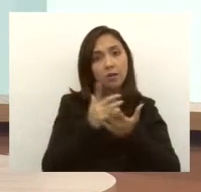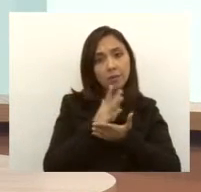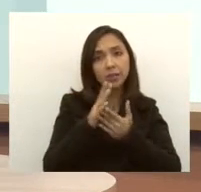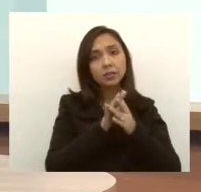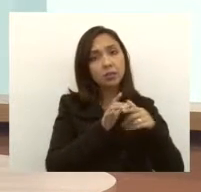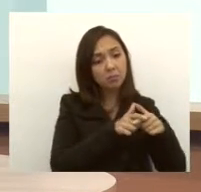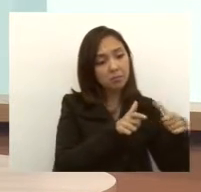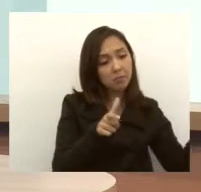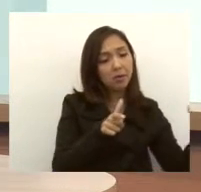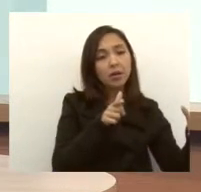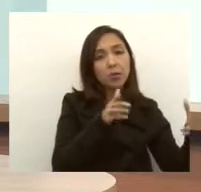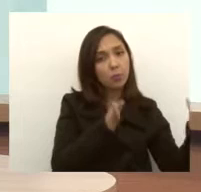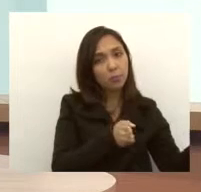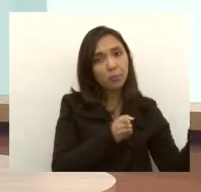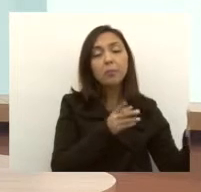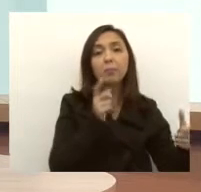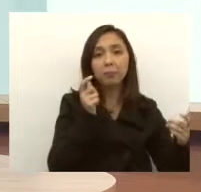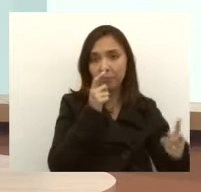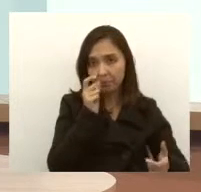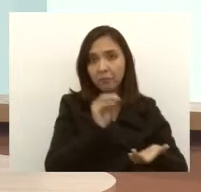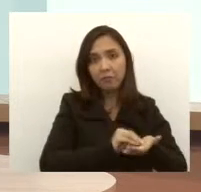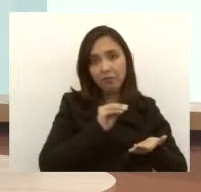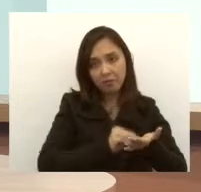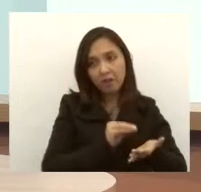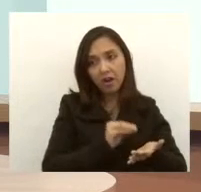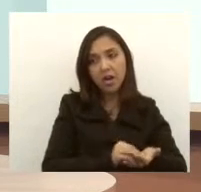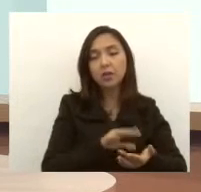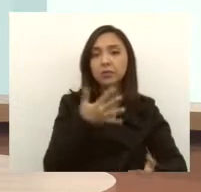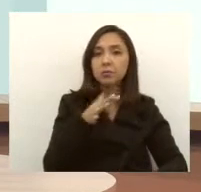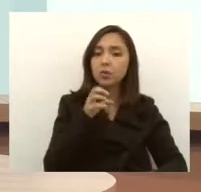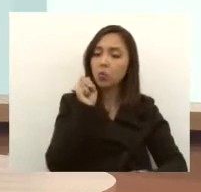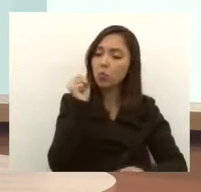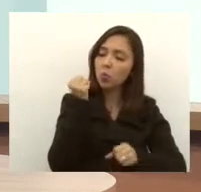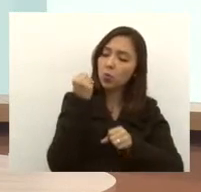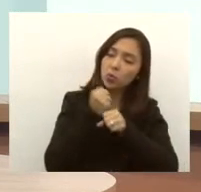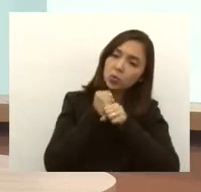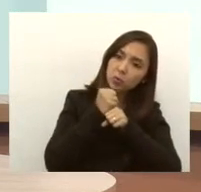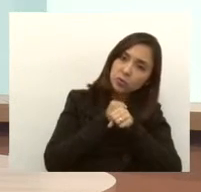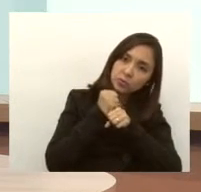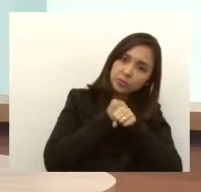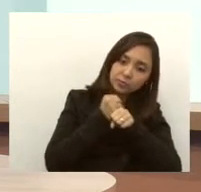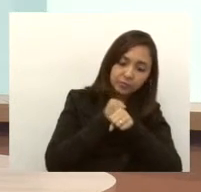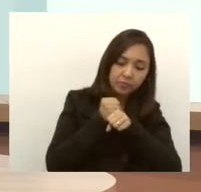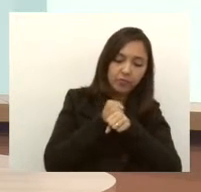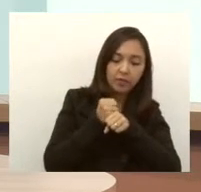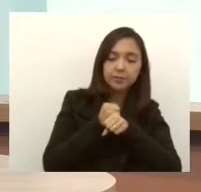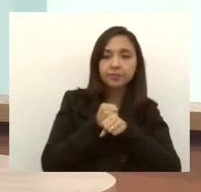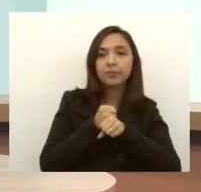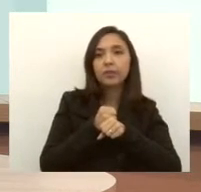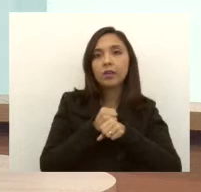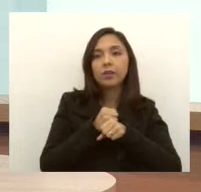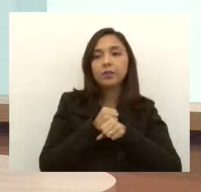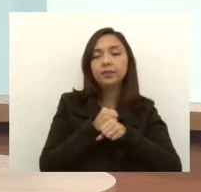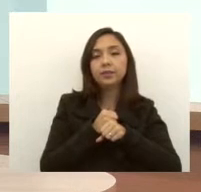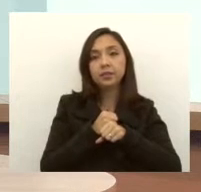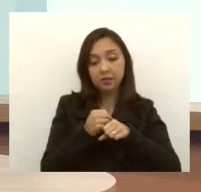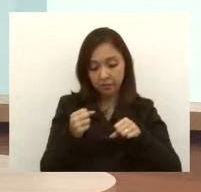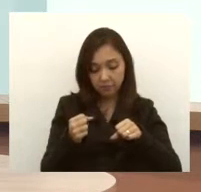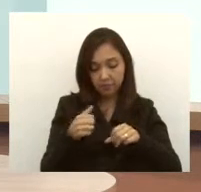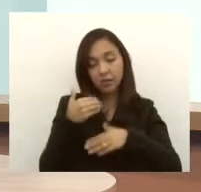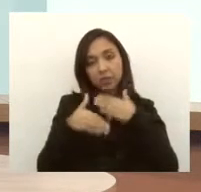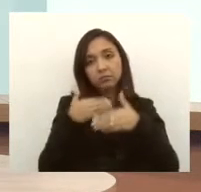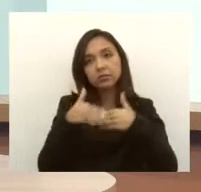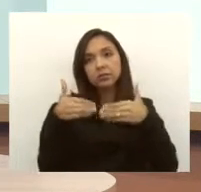carece. E já são mais de 8 anos dessa atual administração, e o quanto se avançou na